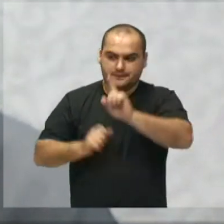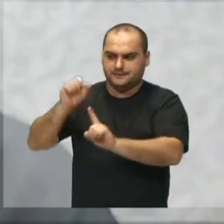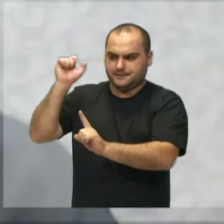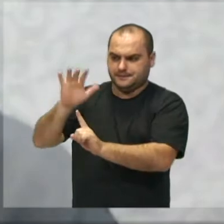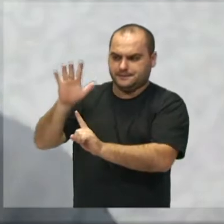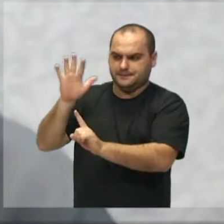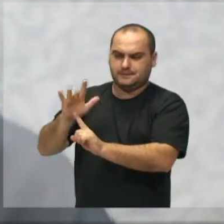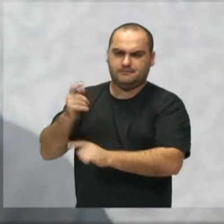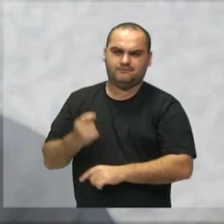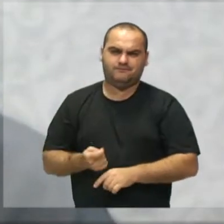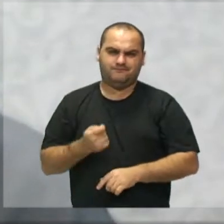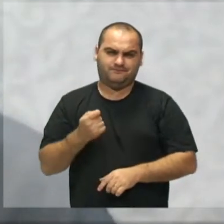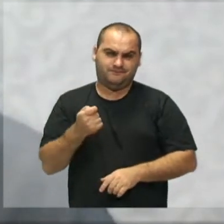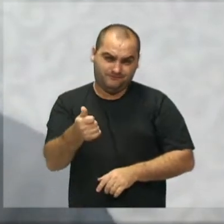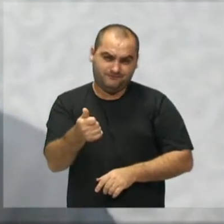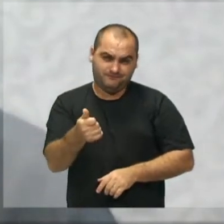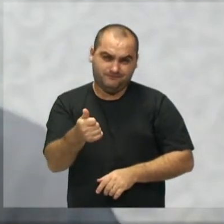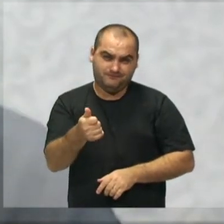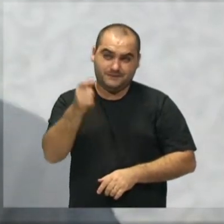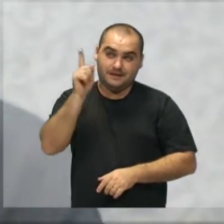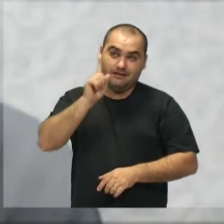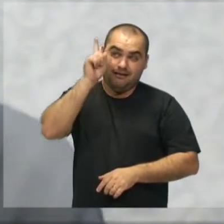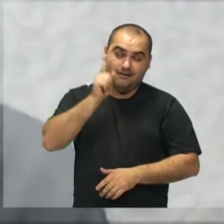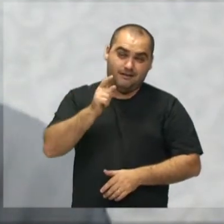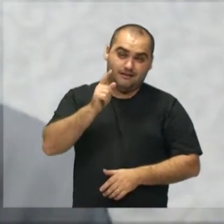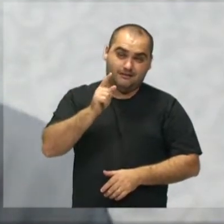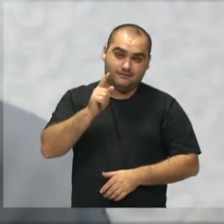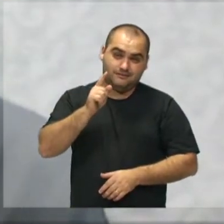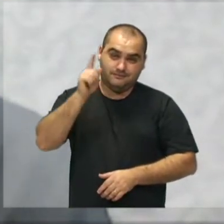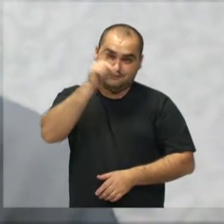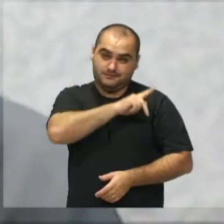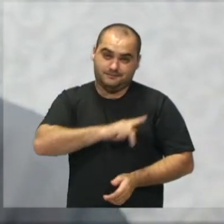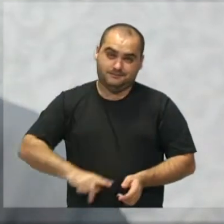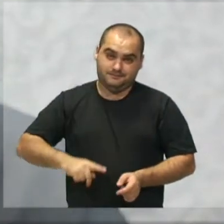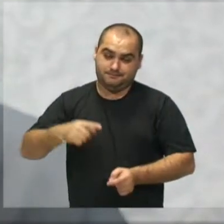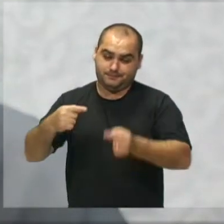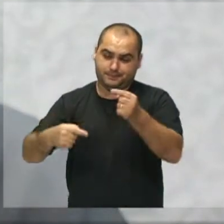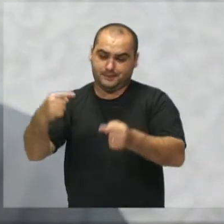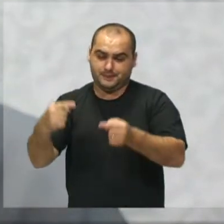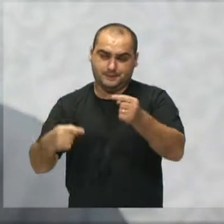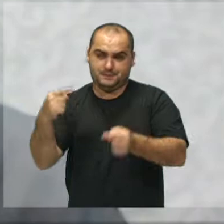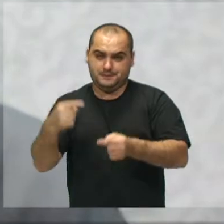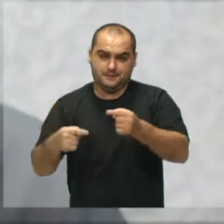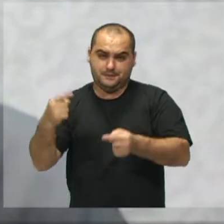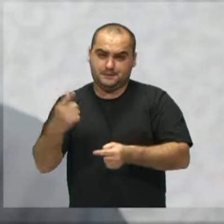numa luta lá em cima com uma outra guerra.